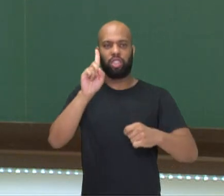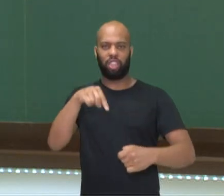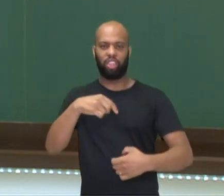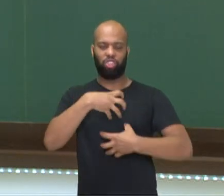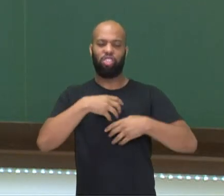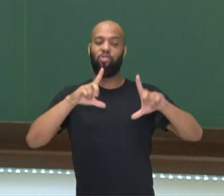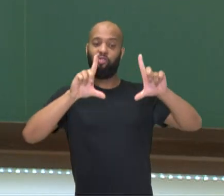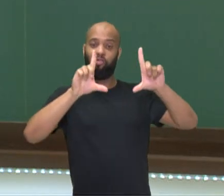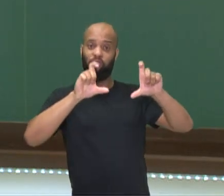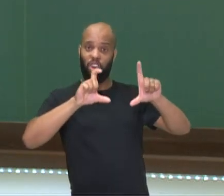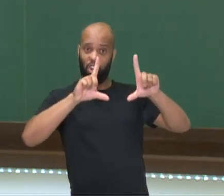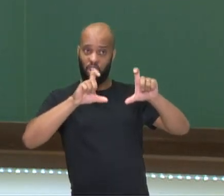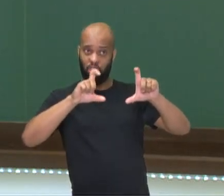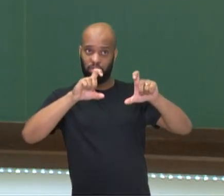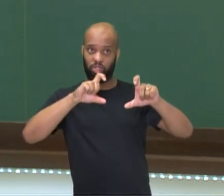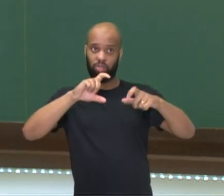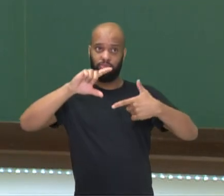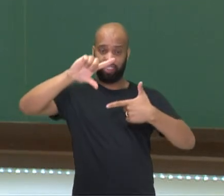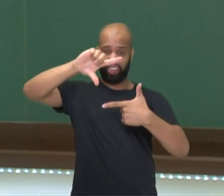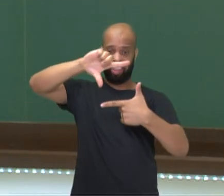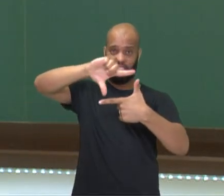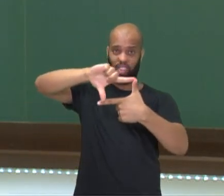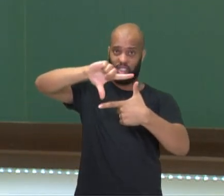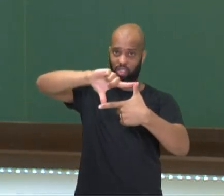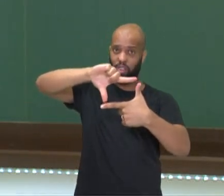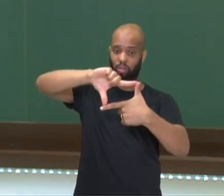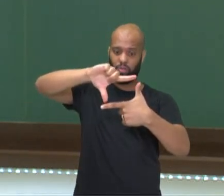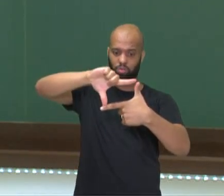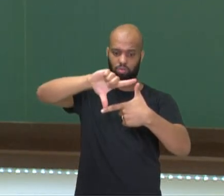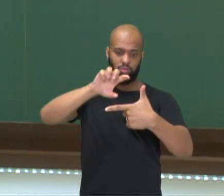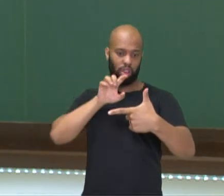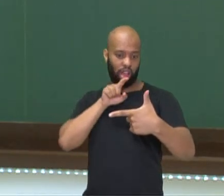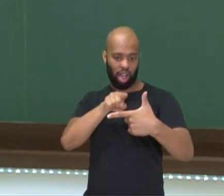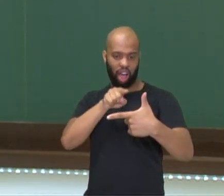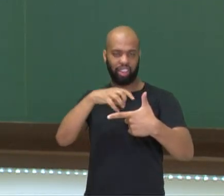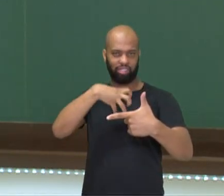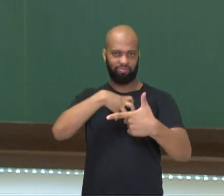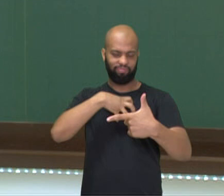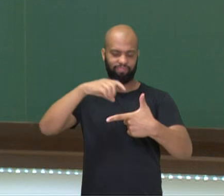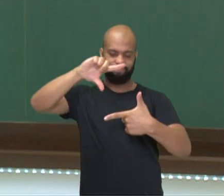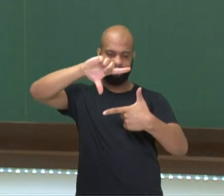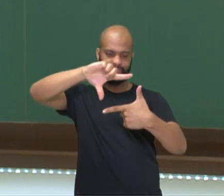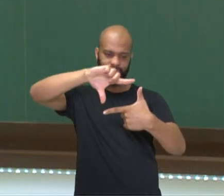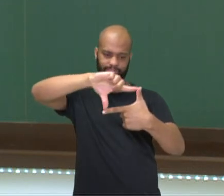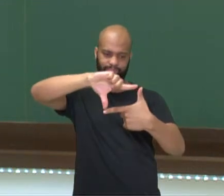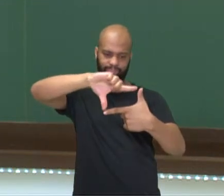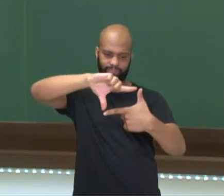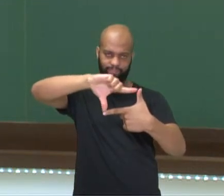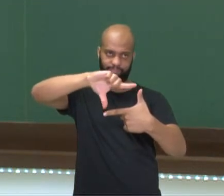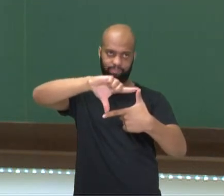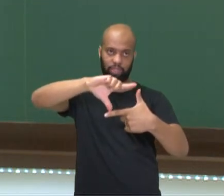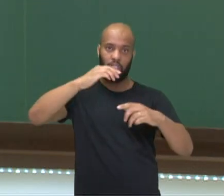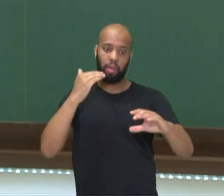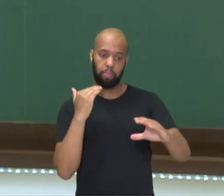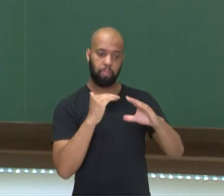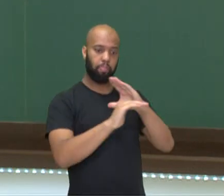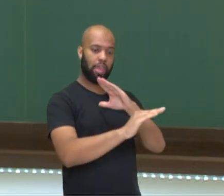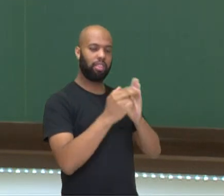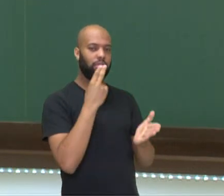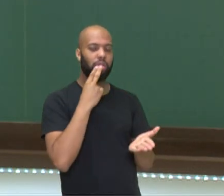uma fotografia e ela vem na forma retangular, tá? Ela é enviada